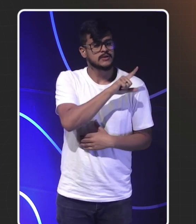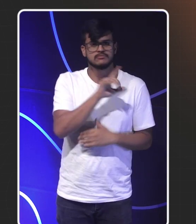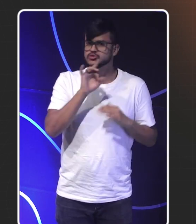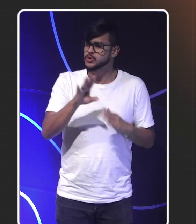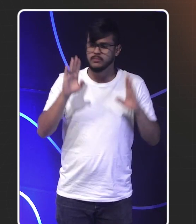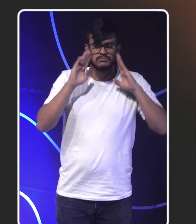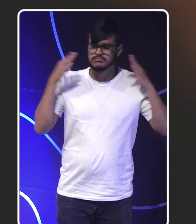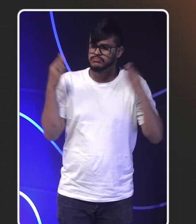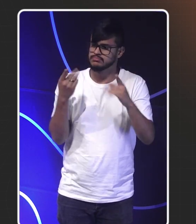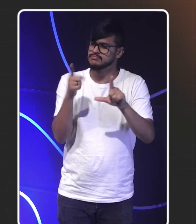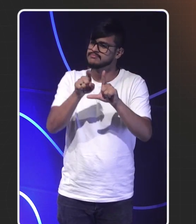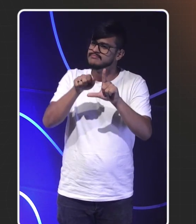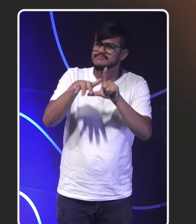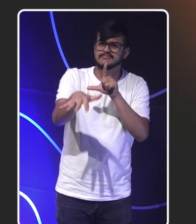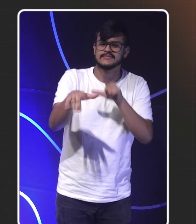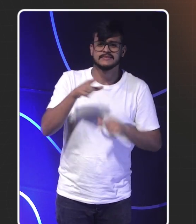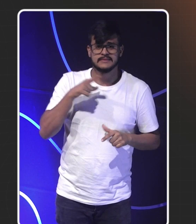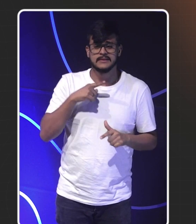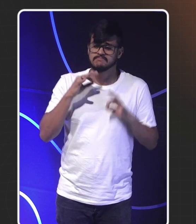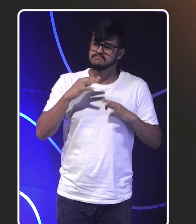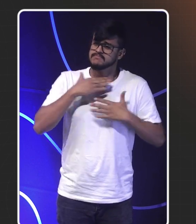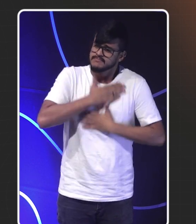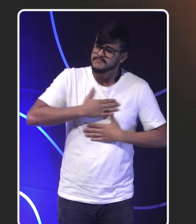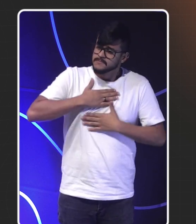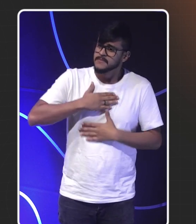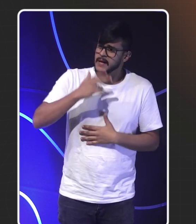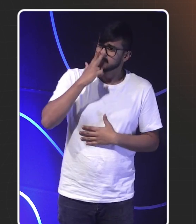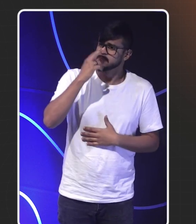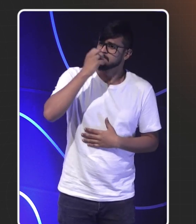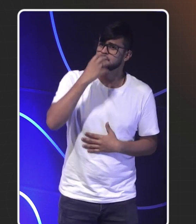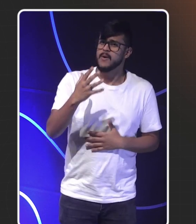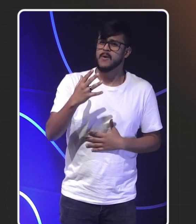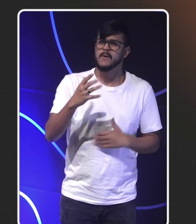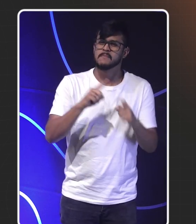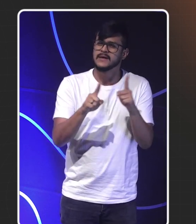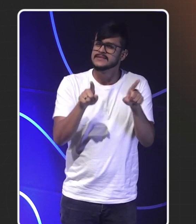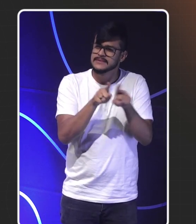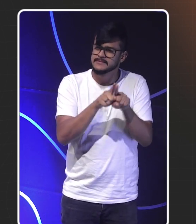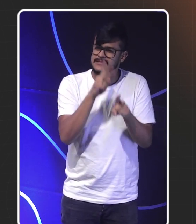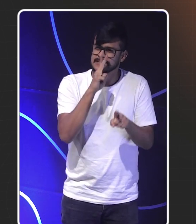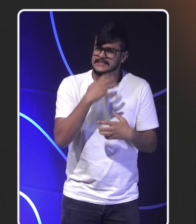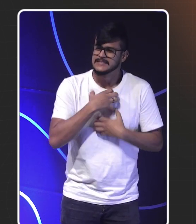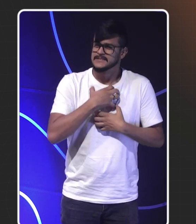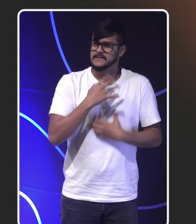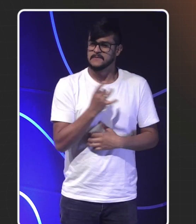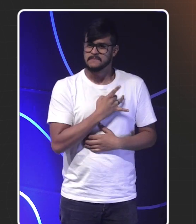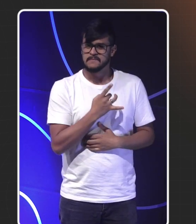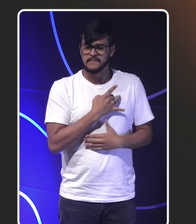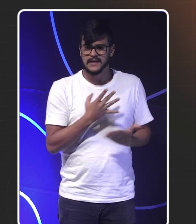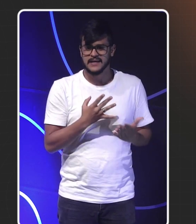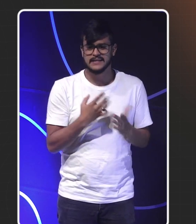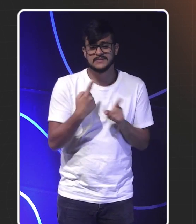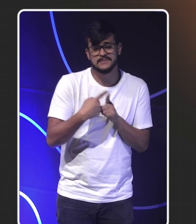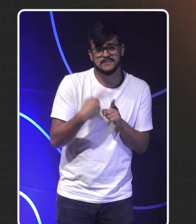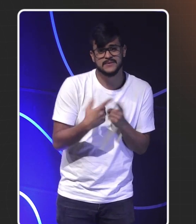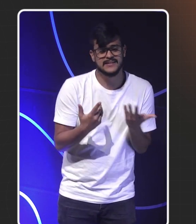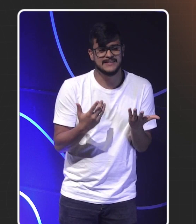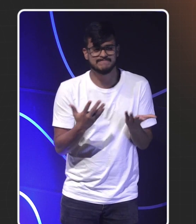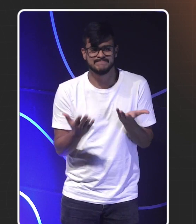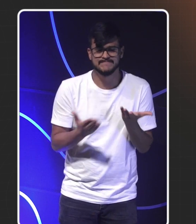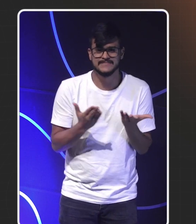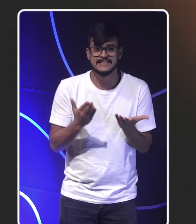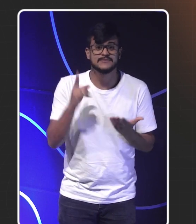e tem sido muito, muito bom, e ao mesmo tempo dá um medo muito grande de não saber